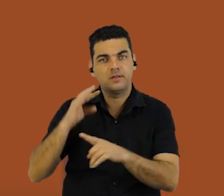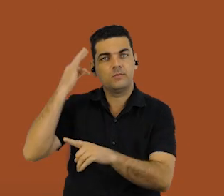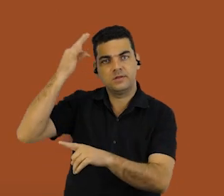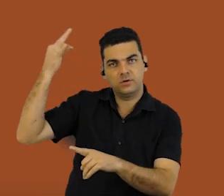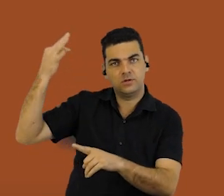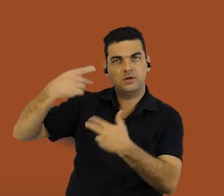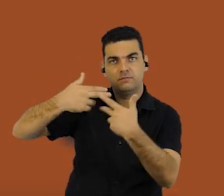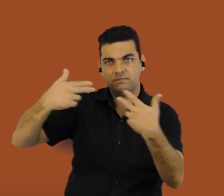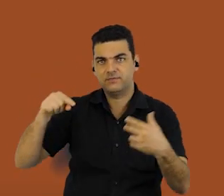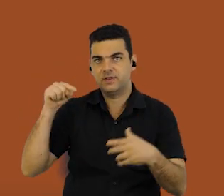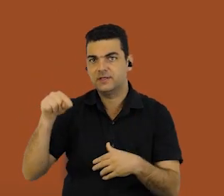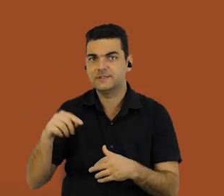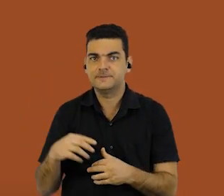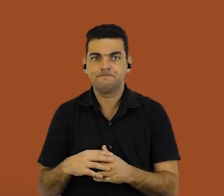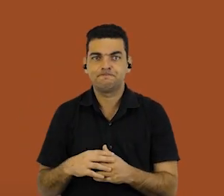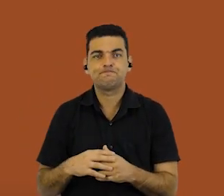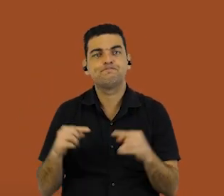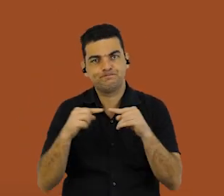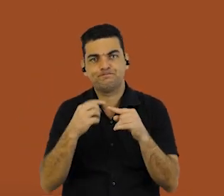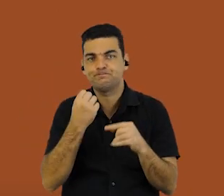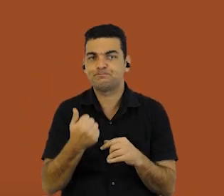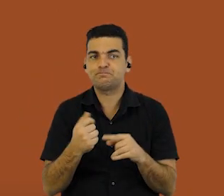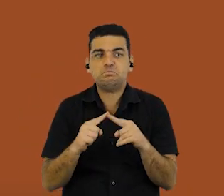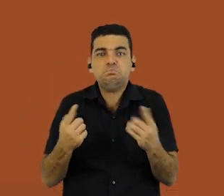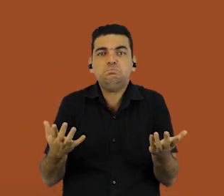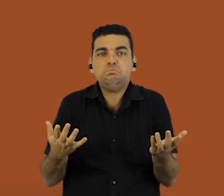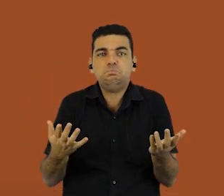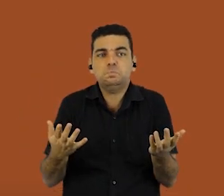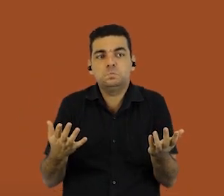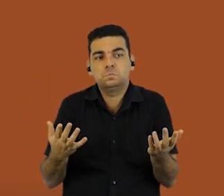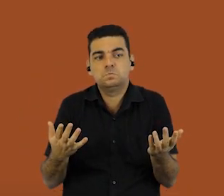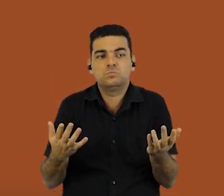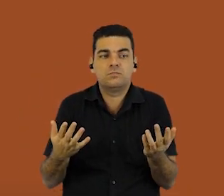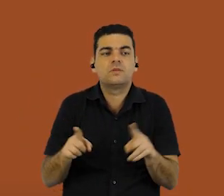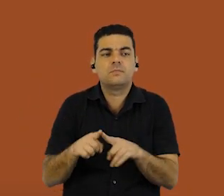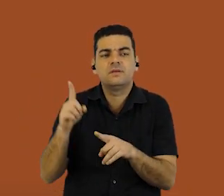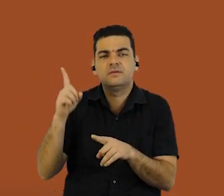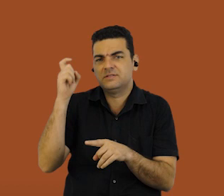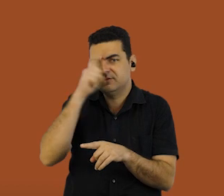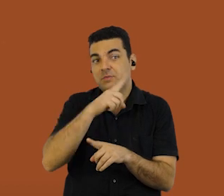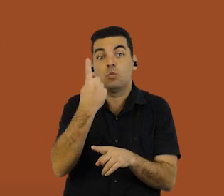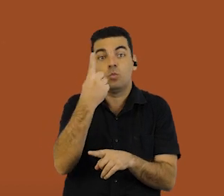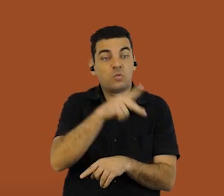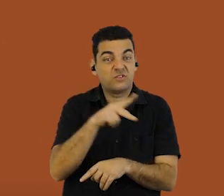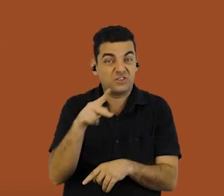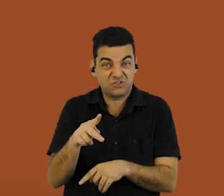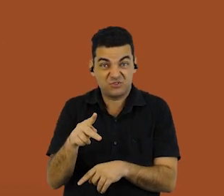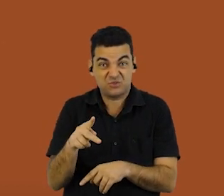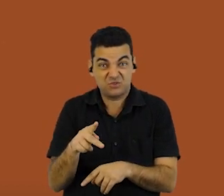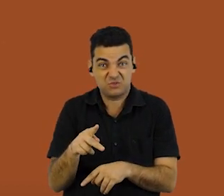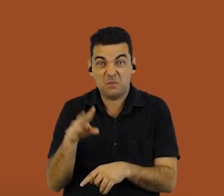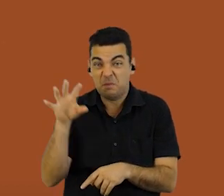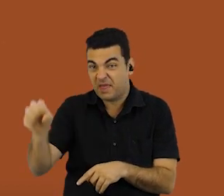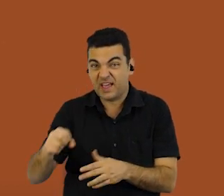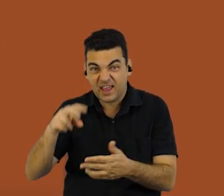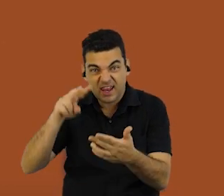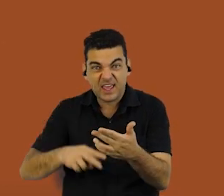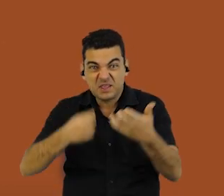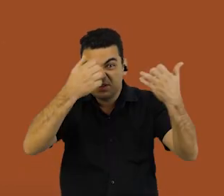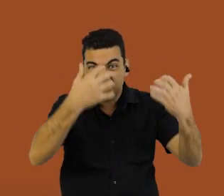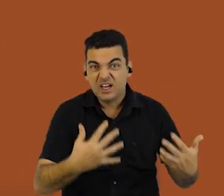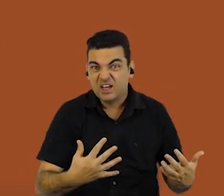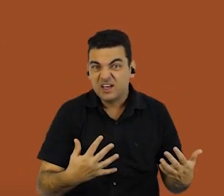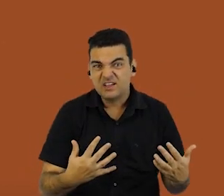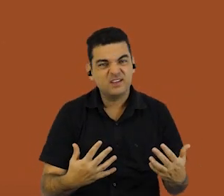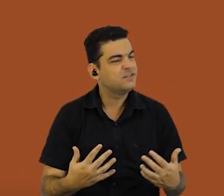teoria ali, basta, e eu acho que é válida, mas que eu acho que é muito complicado para um professor que está com